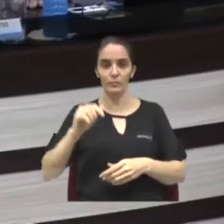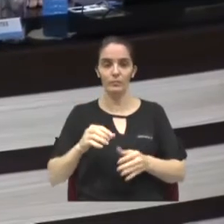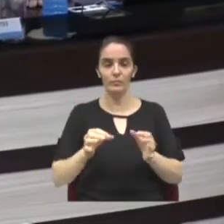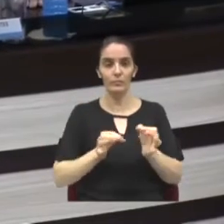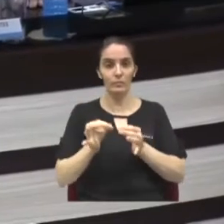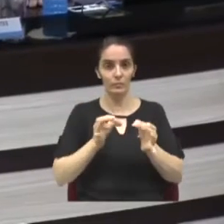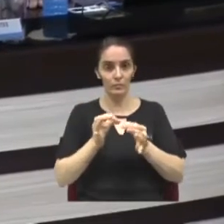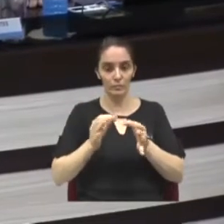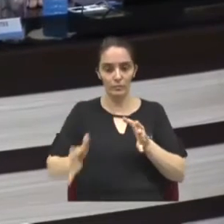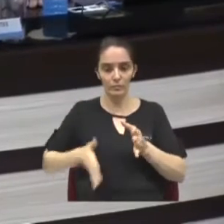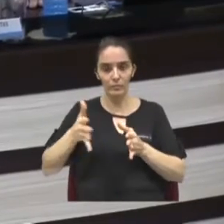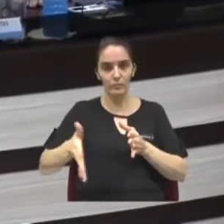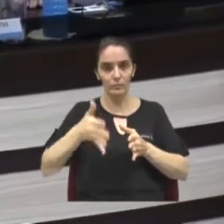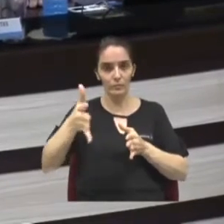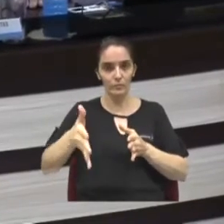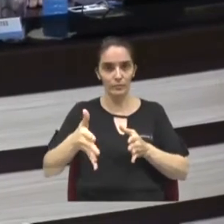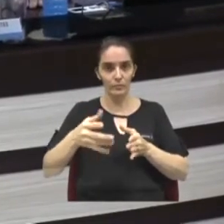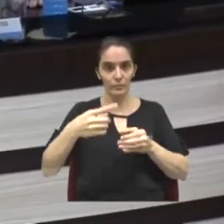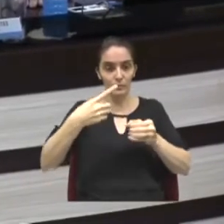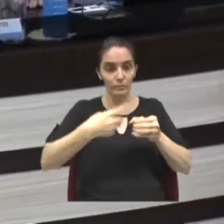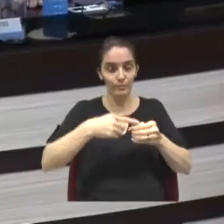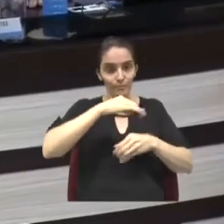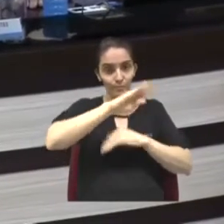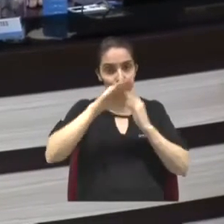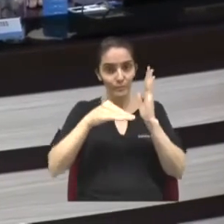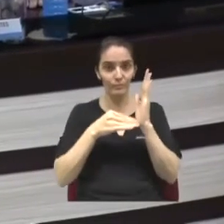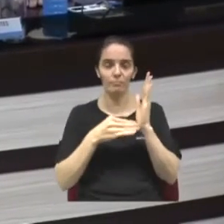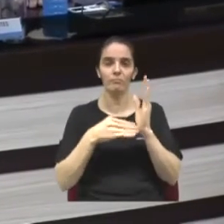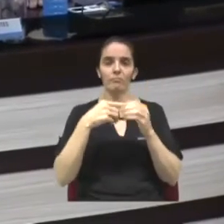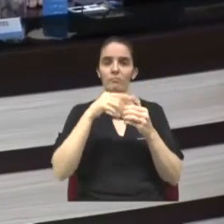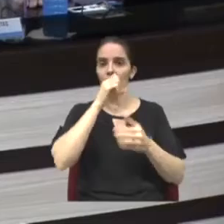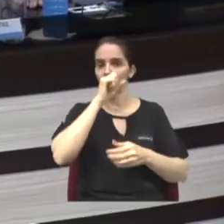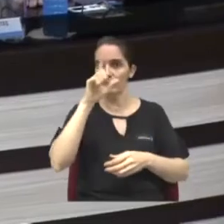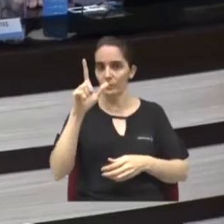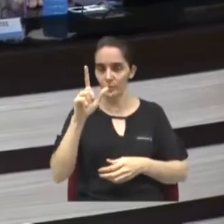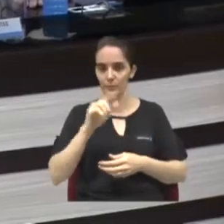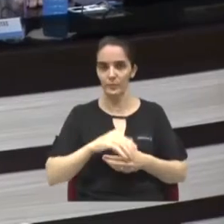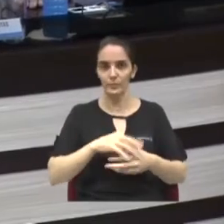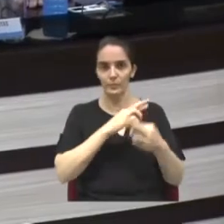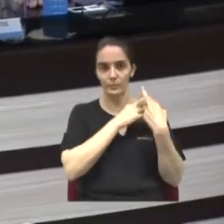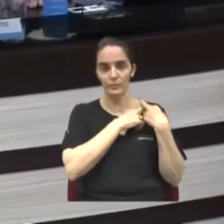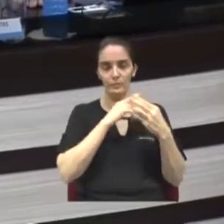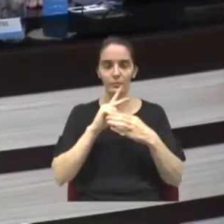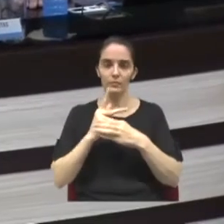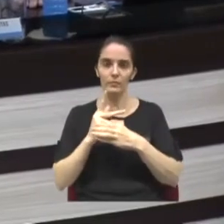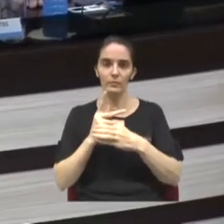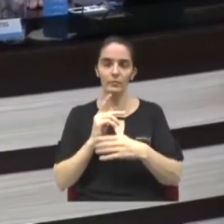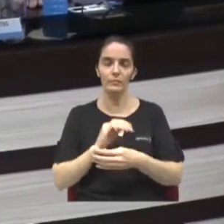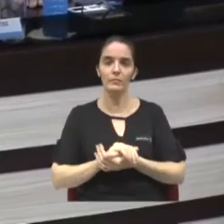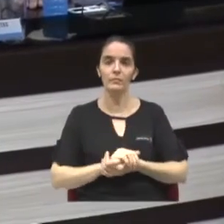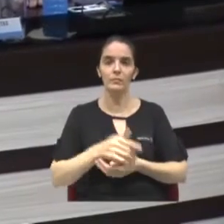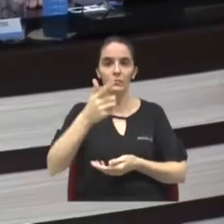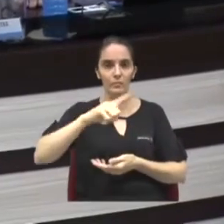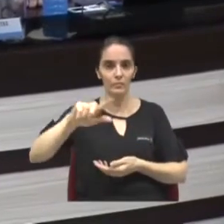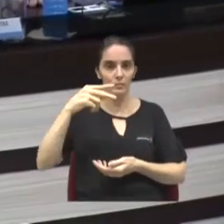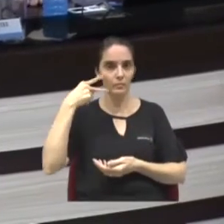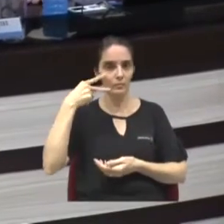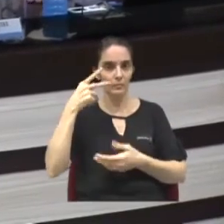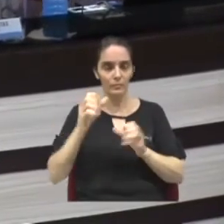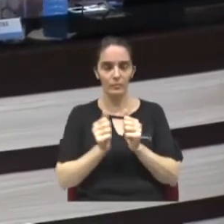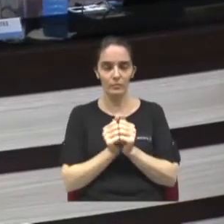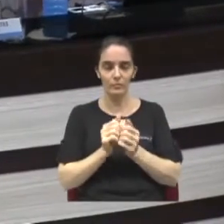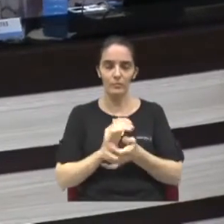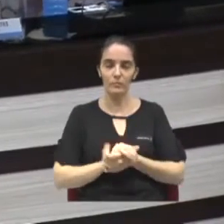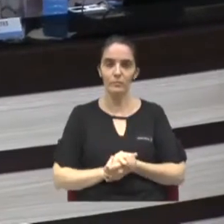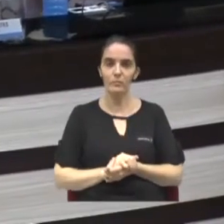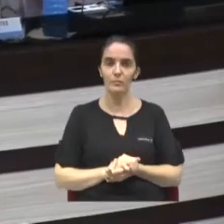Trem Intercidades até o município de Limeira. Autoria Helder do Táxi e outros vereadores.